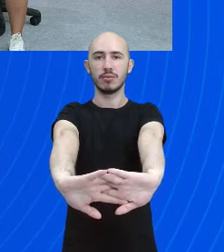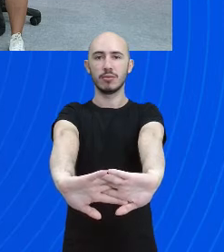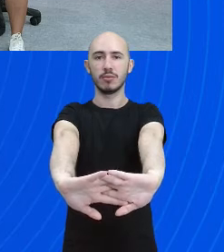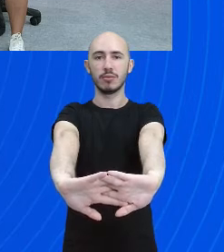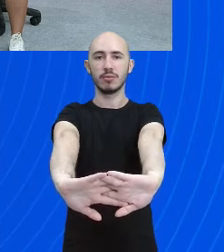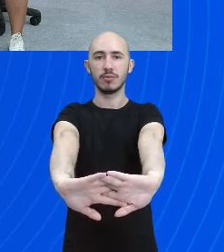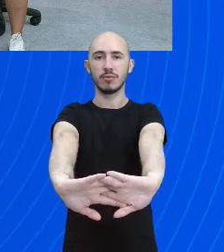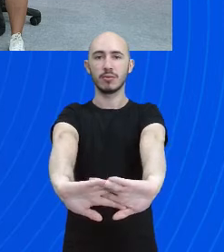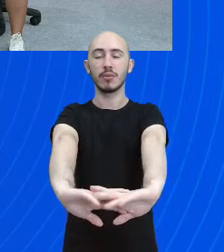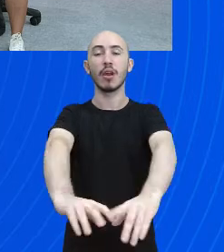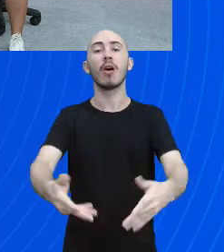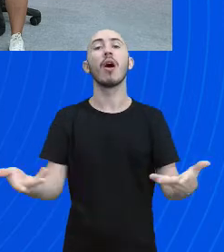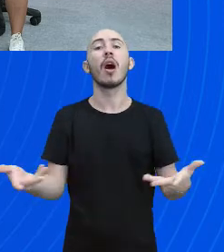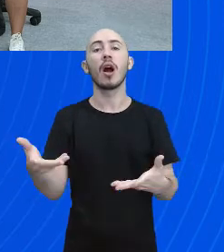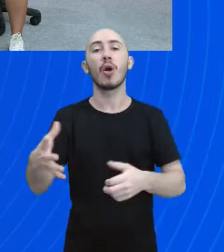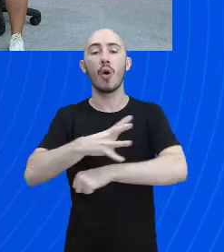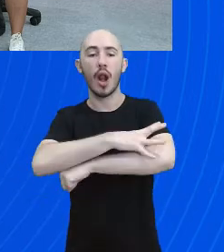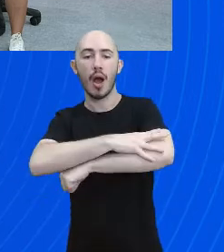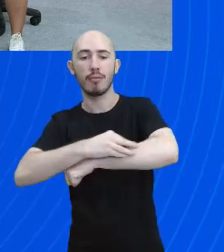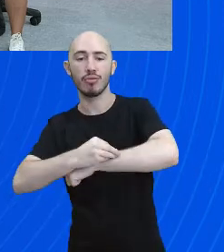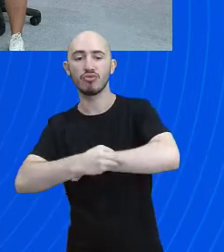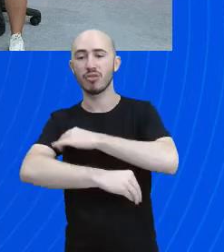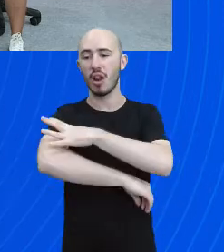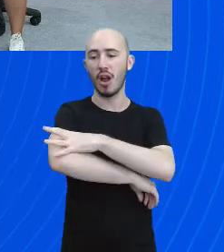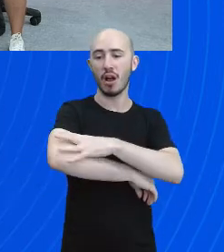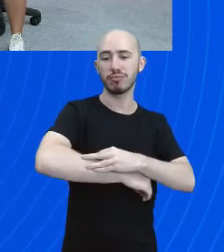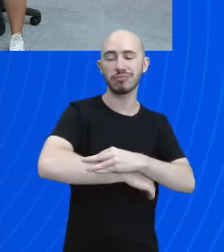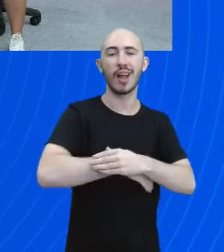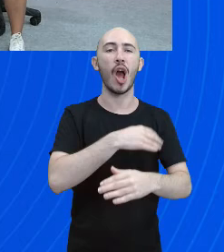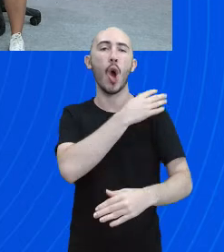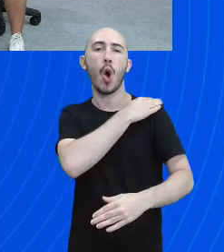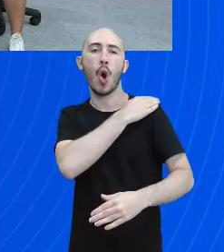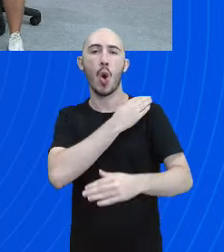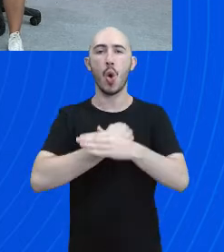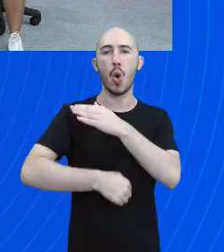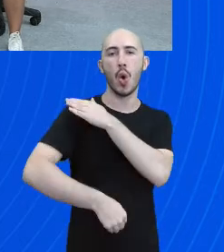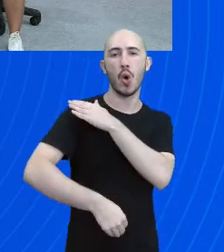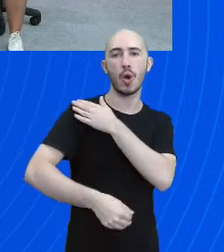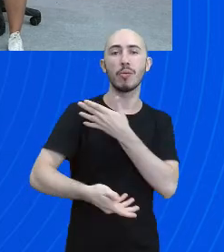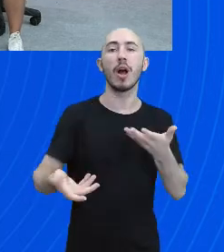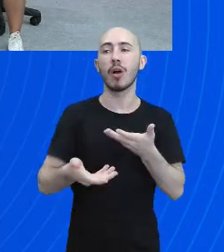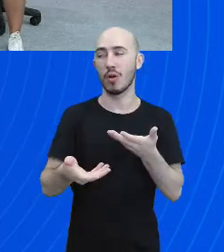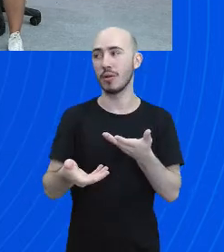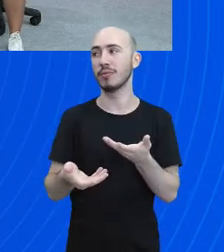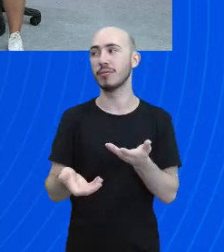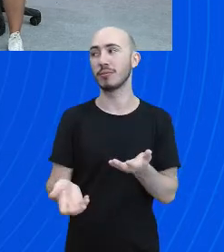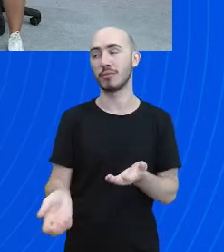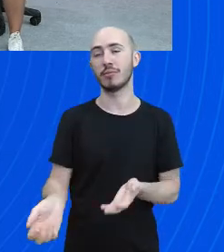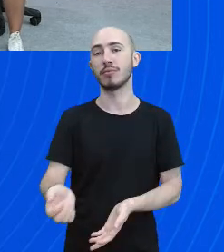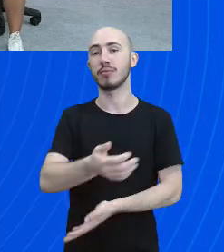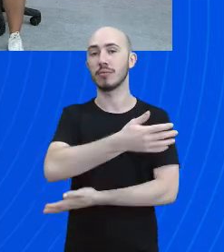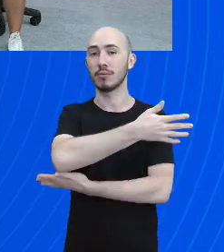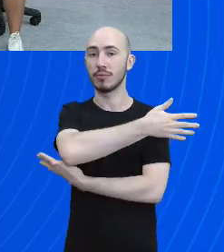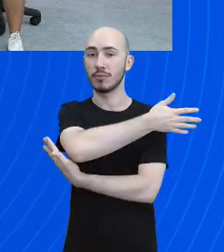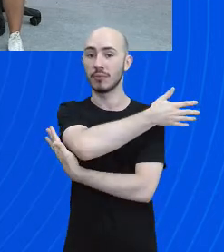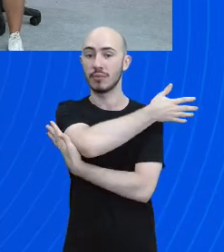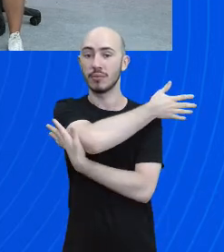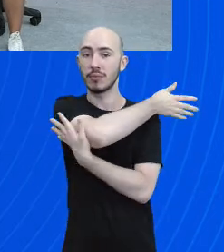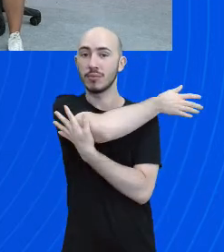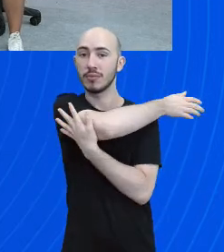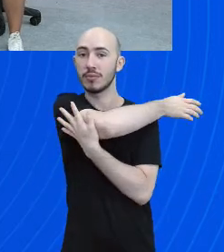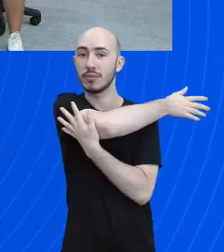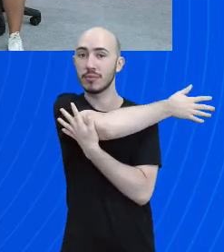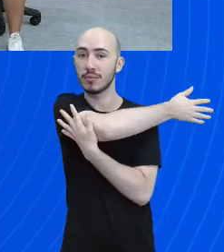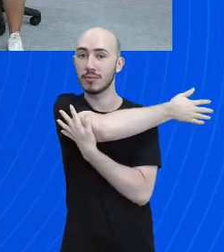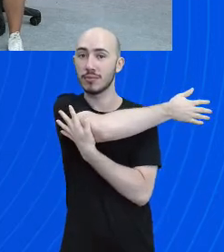Para alongar a musculatura dos braços e dos ombros, cruze os braços na frente com um esticado e o outro dobrado